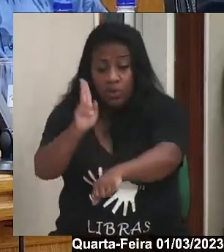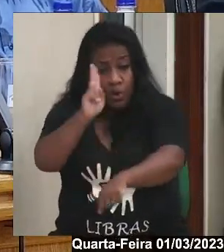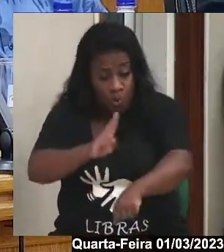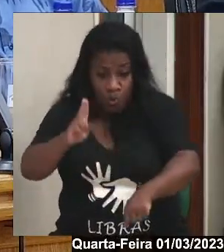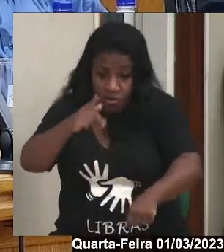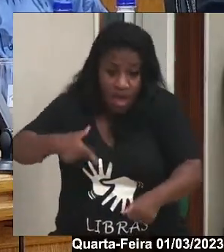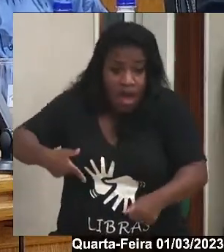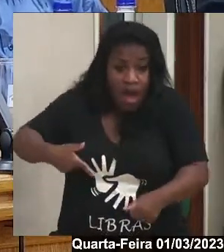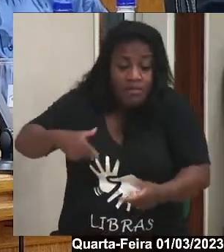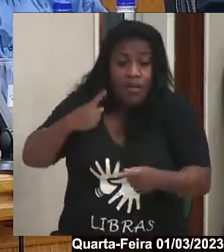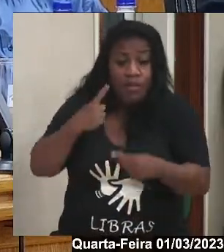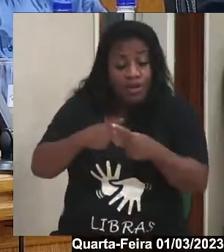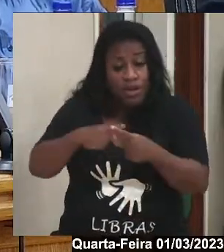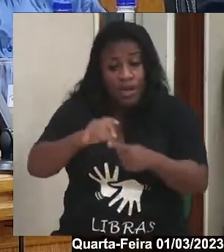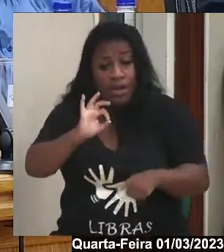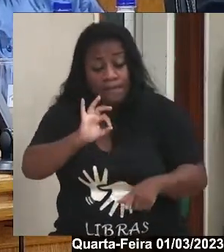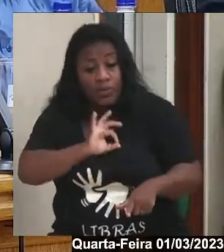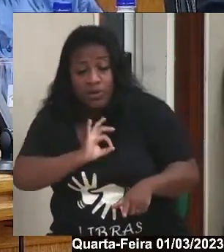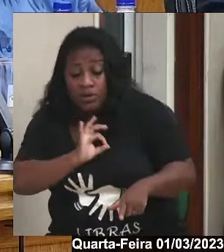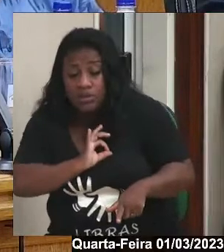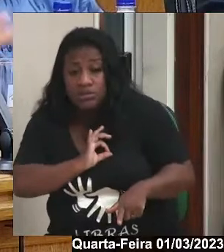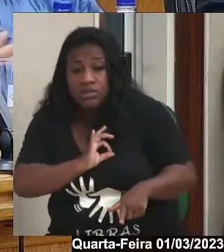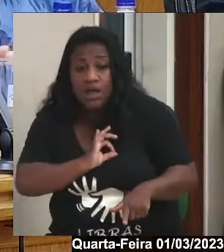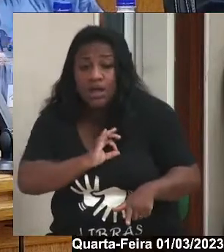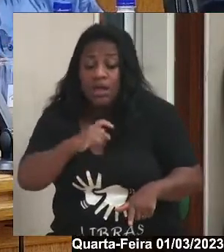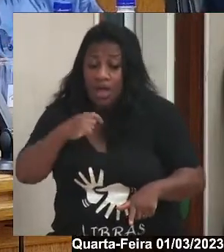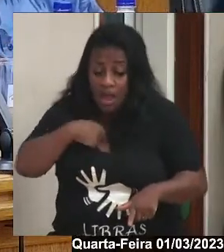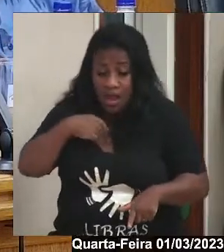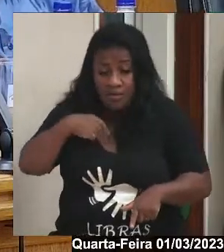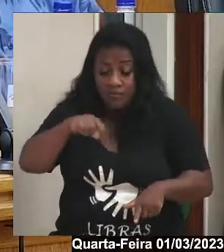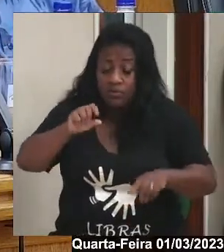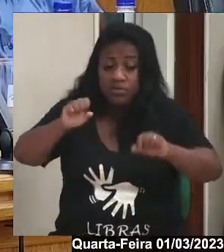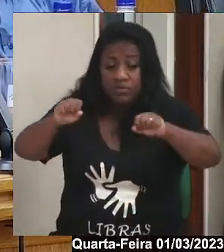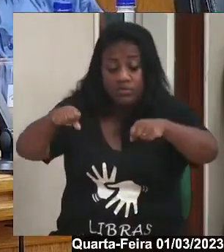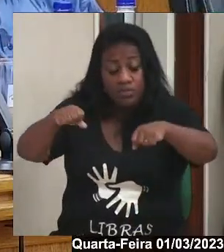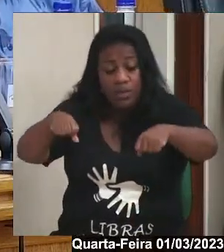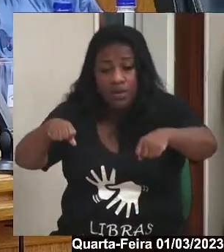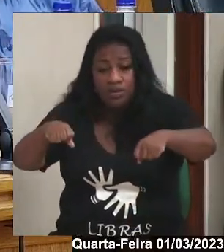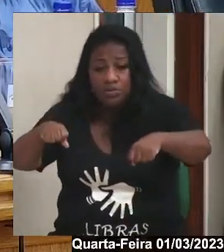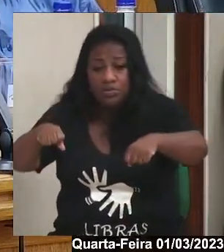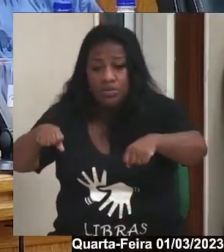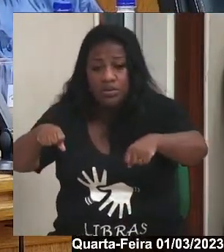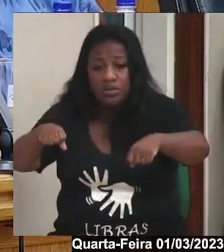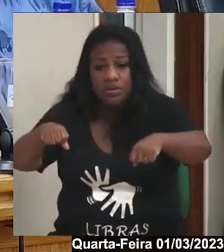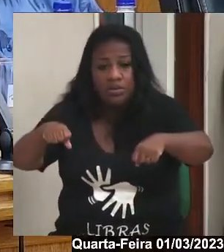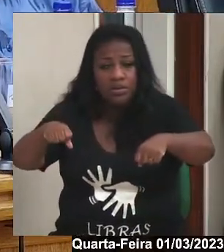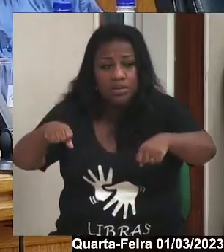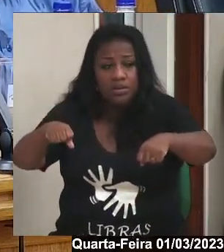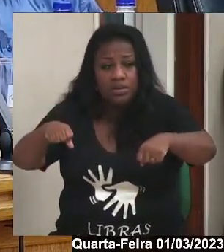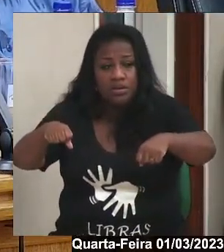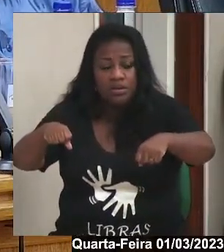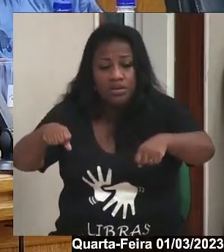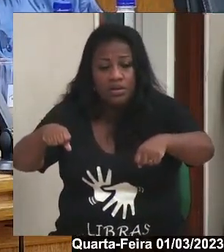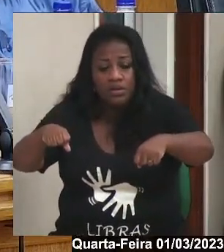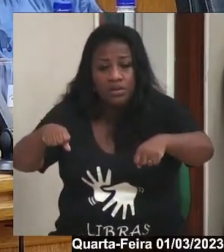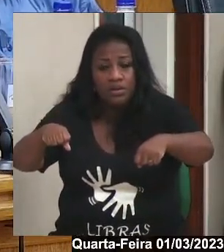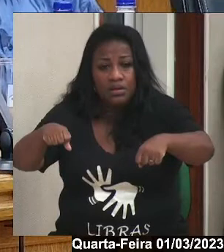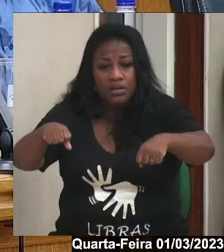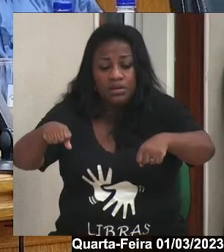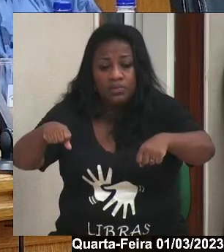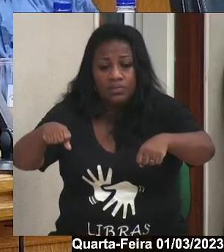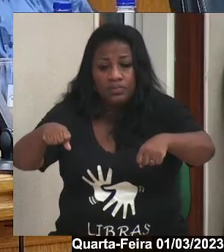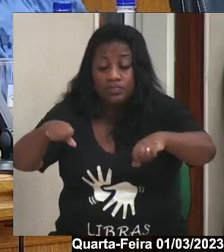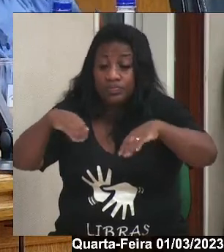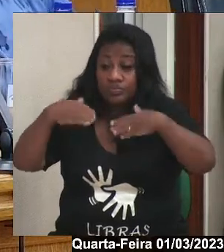armado. Por isso ele é um GCM. Coisa que muitos de nós aqui não teríamos. Então, eu acredito que ele não saiu de lá para... Uma parte, vereador César.